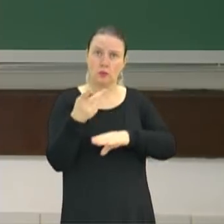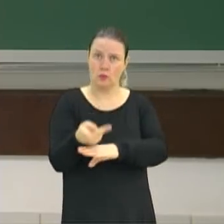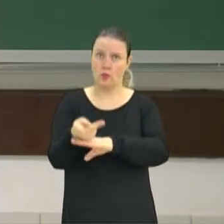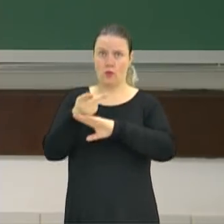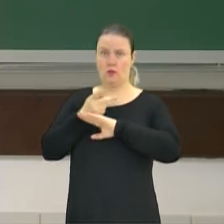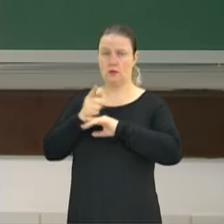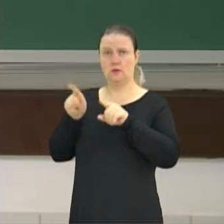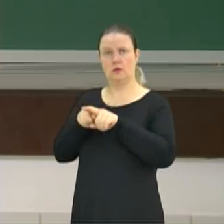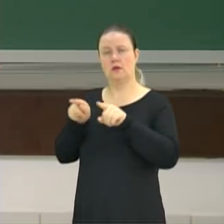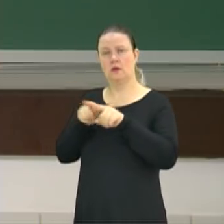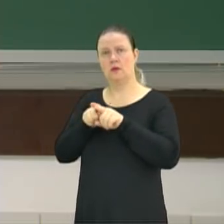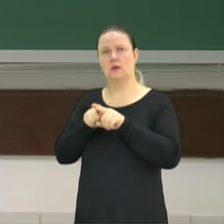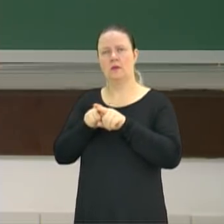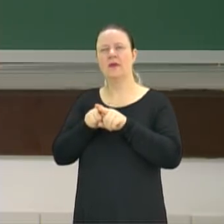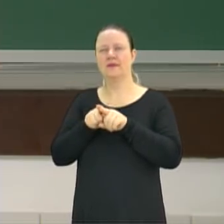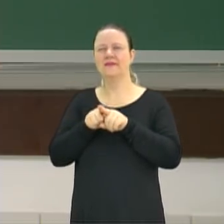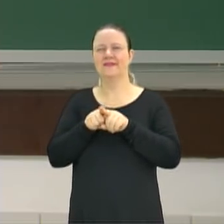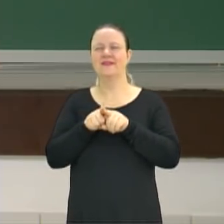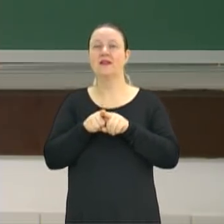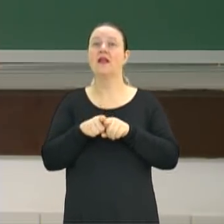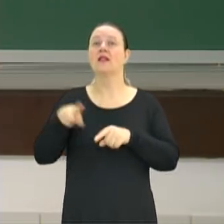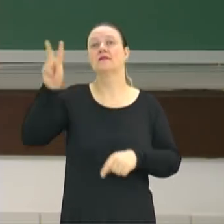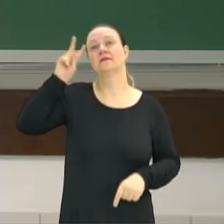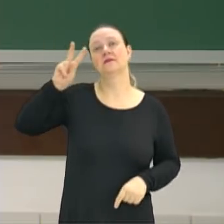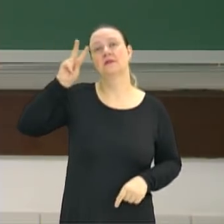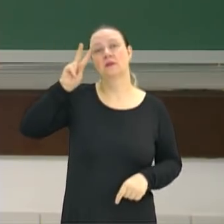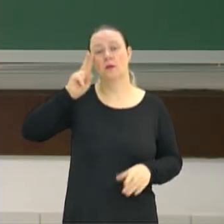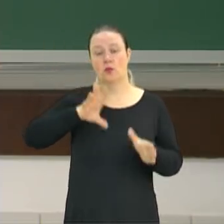e deixe sempre seu Classroom em dia. Não esqueça